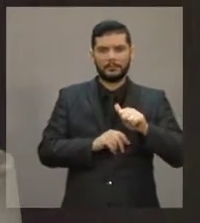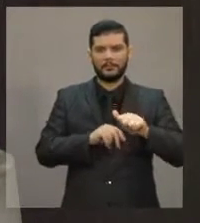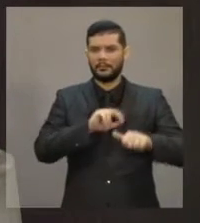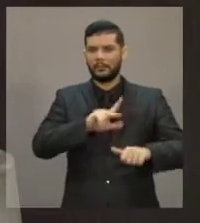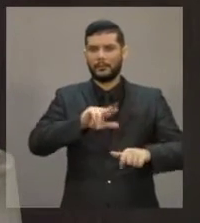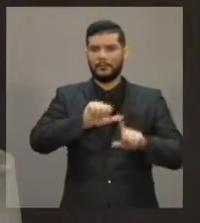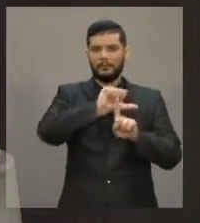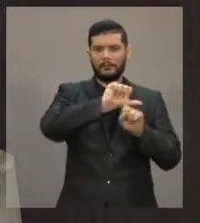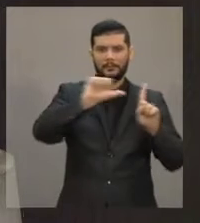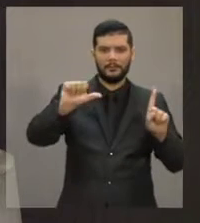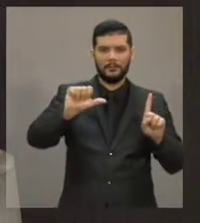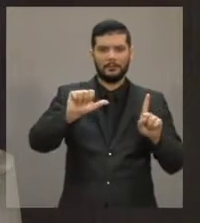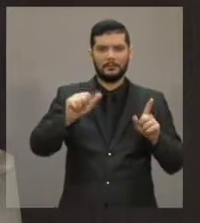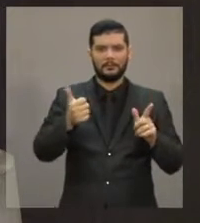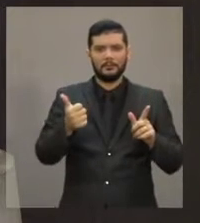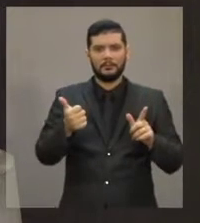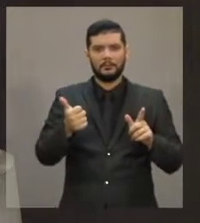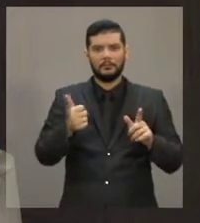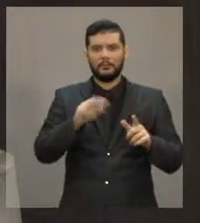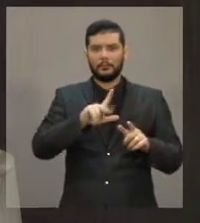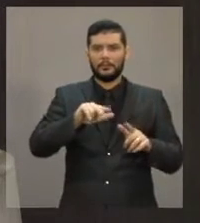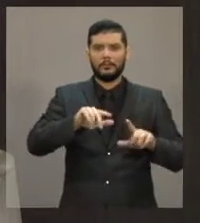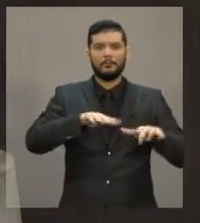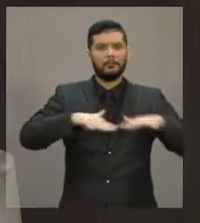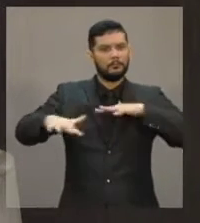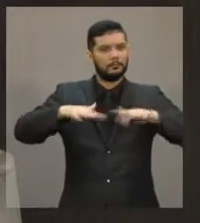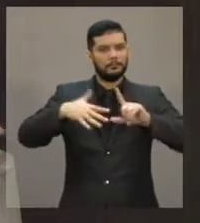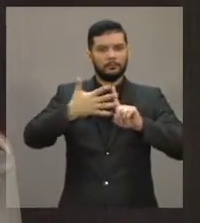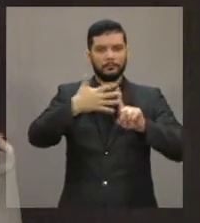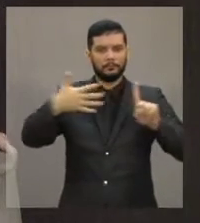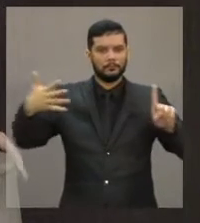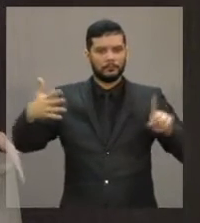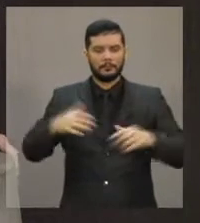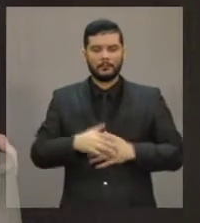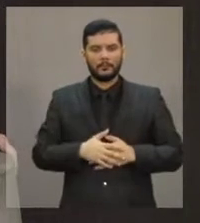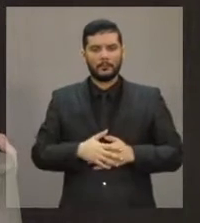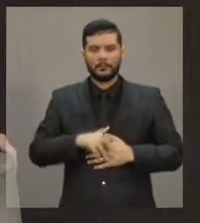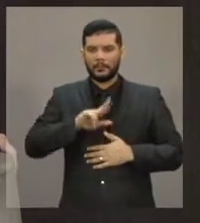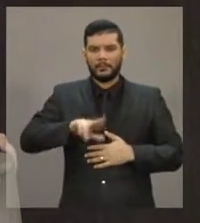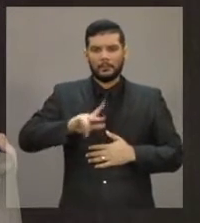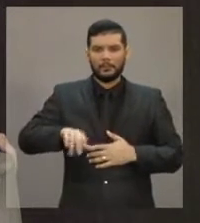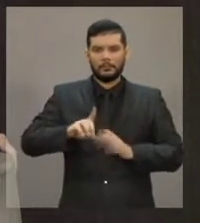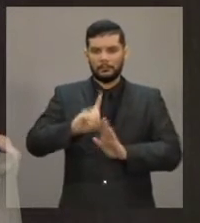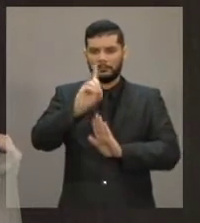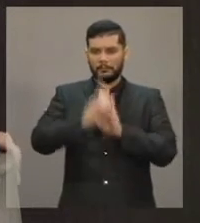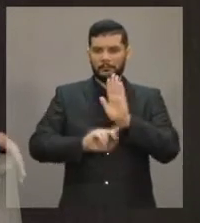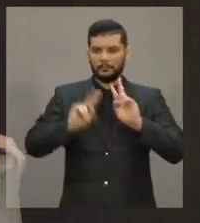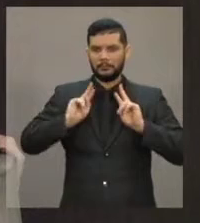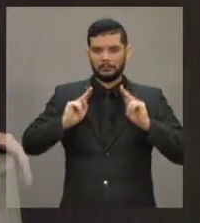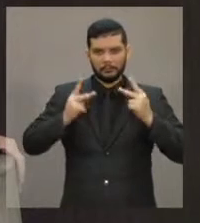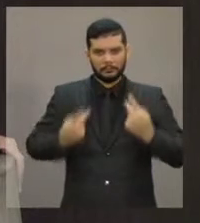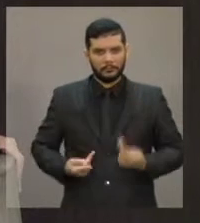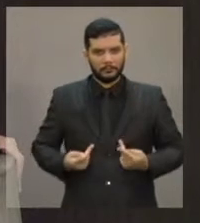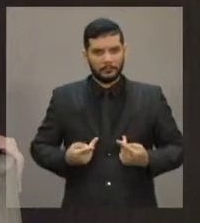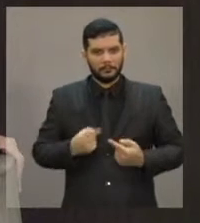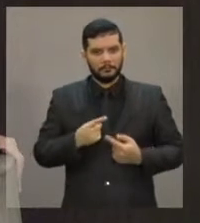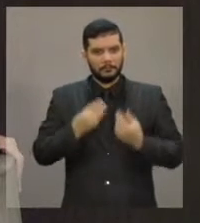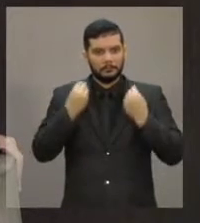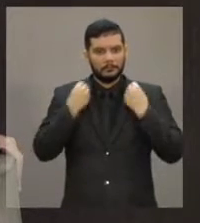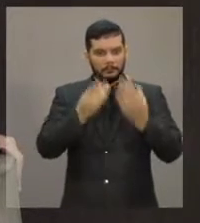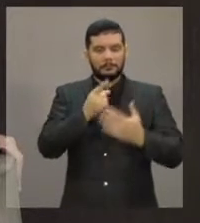feminismo, não é o movimento LGBT, não são os direitos humanos que ameaçam a família brasileira.